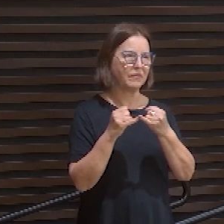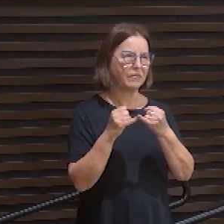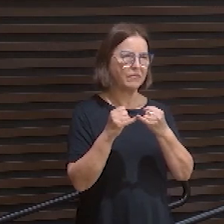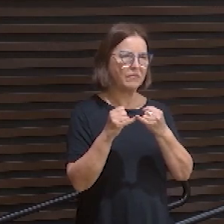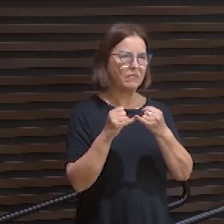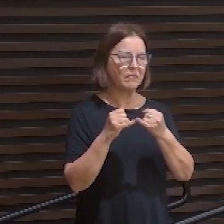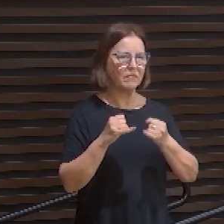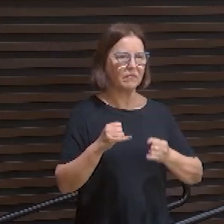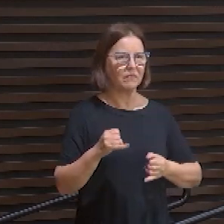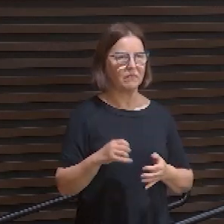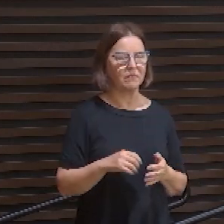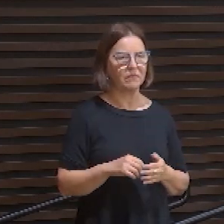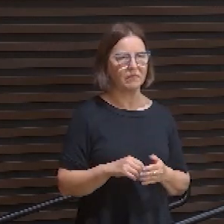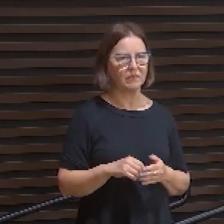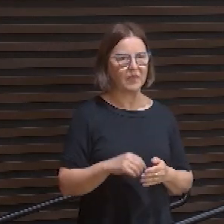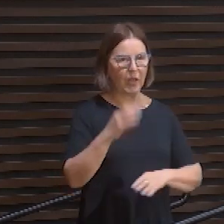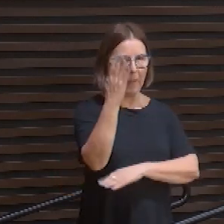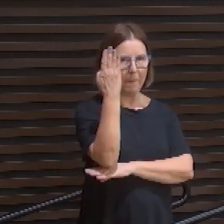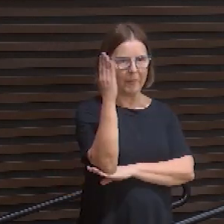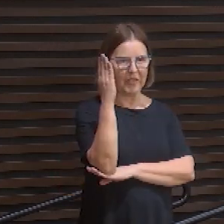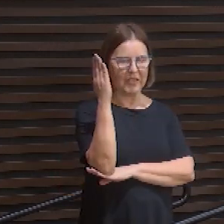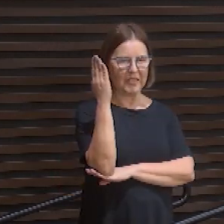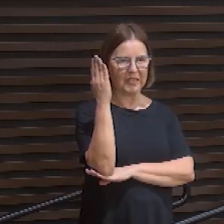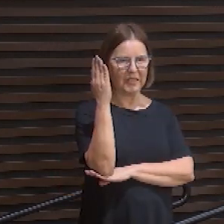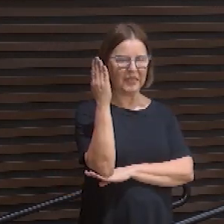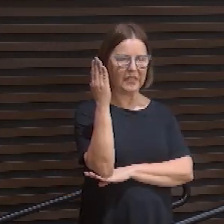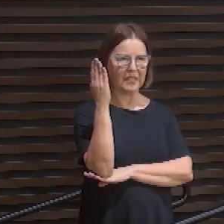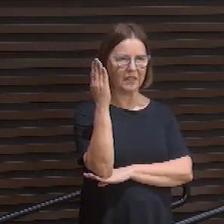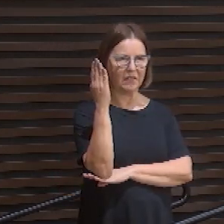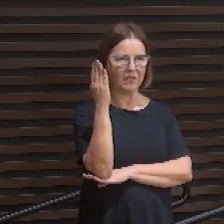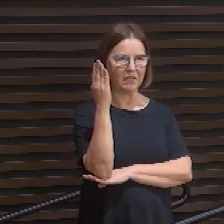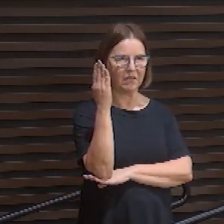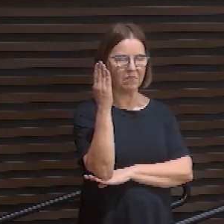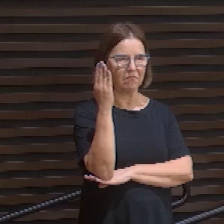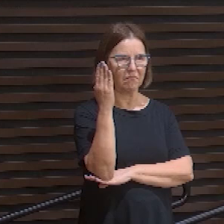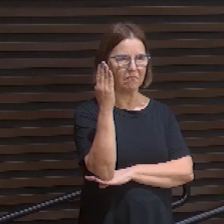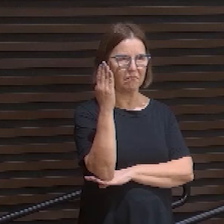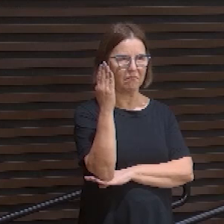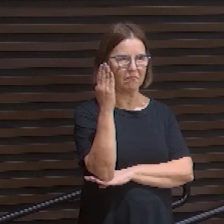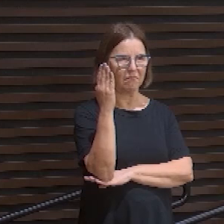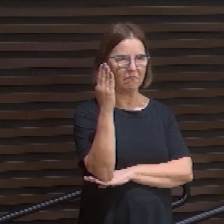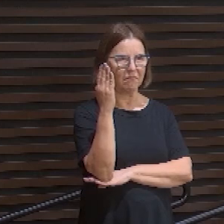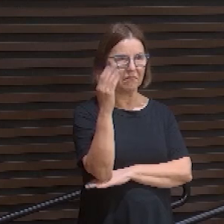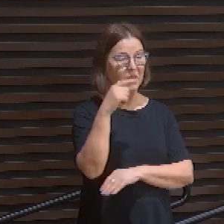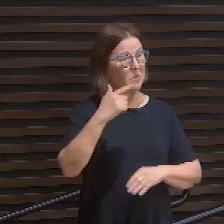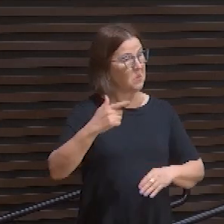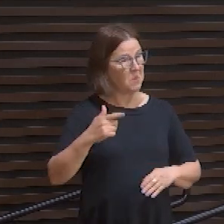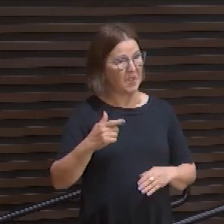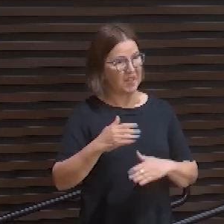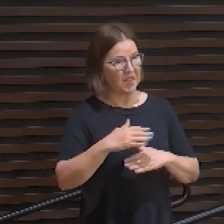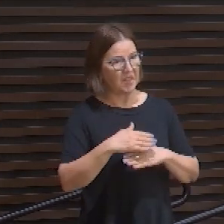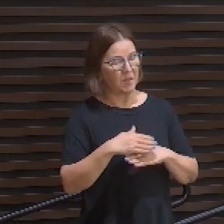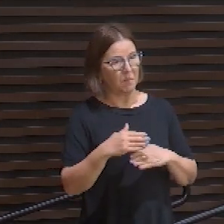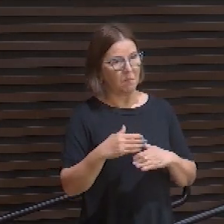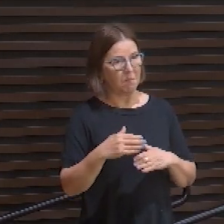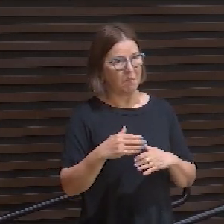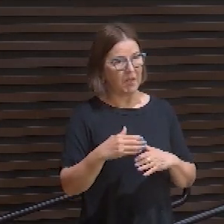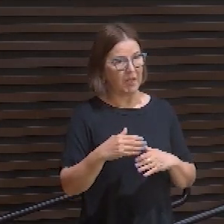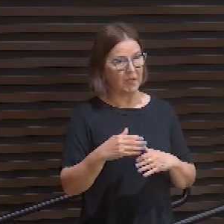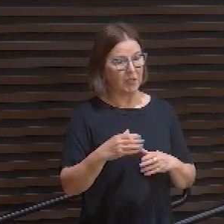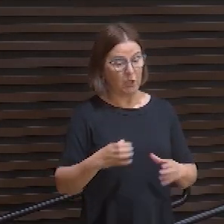É uma madeira que não temos mais tão grossas quanto no tempo